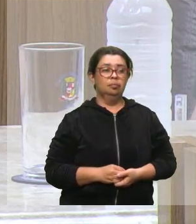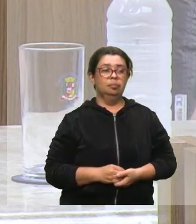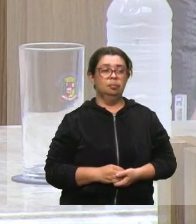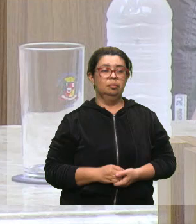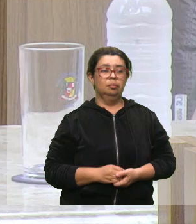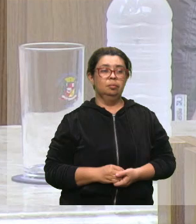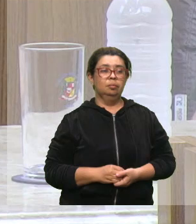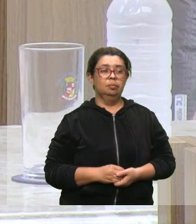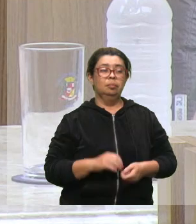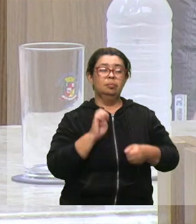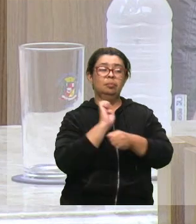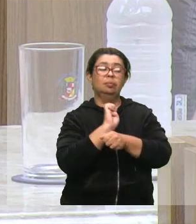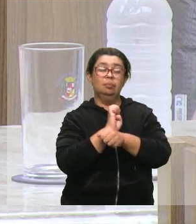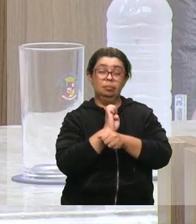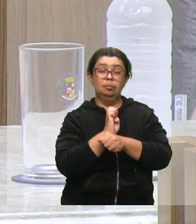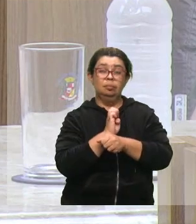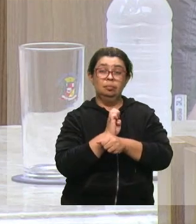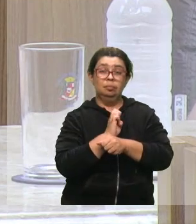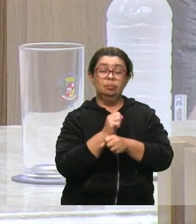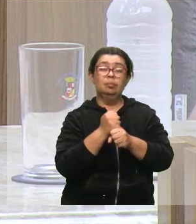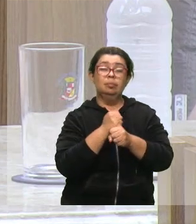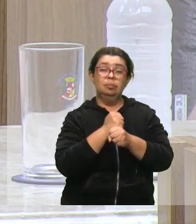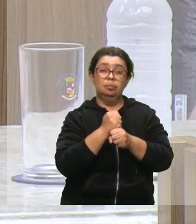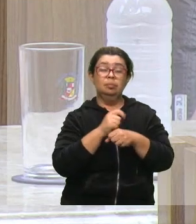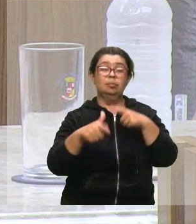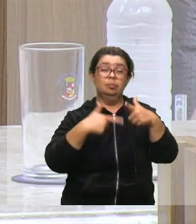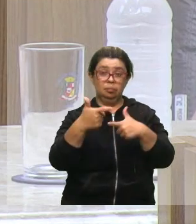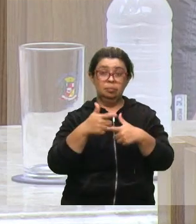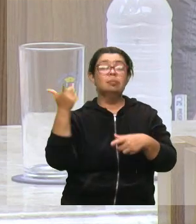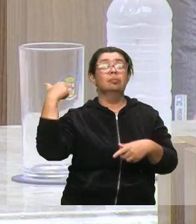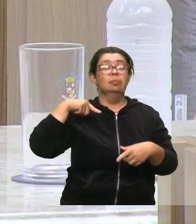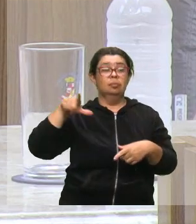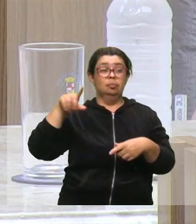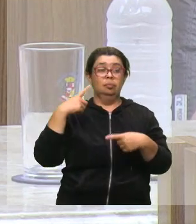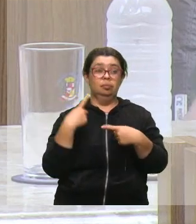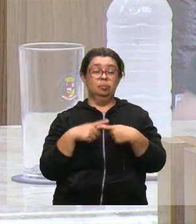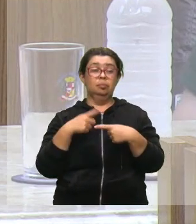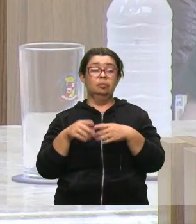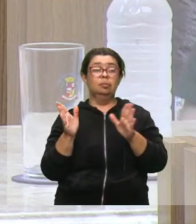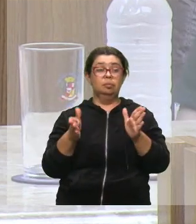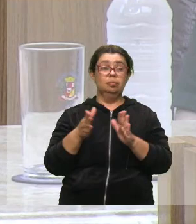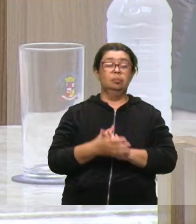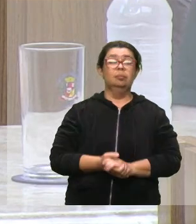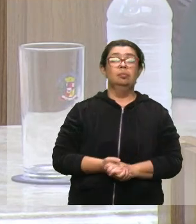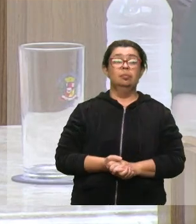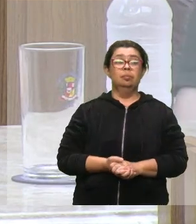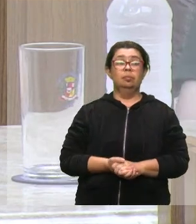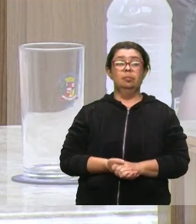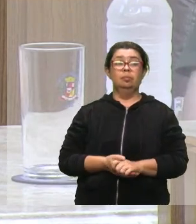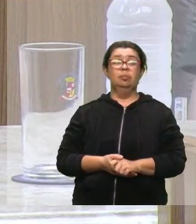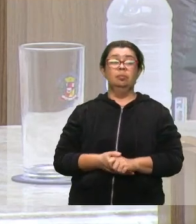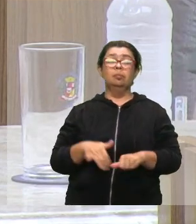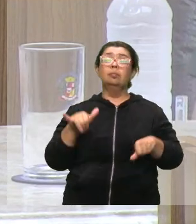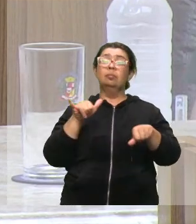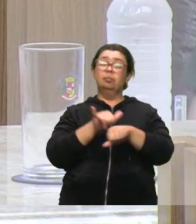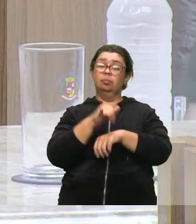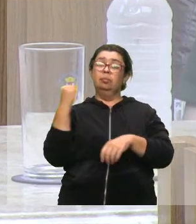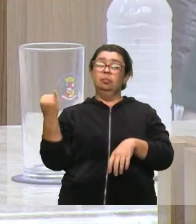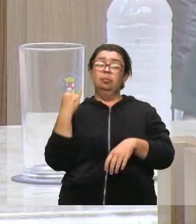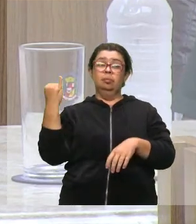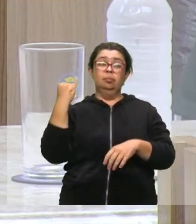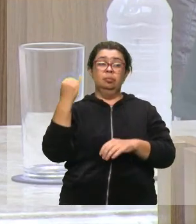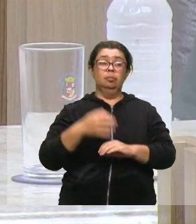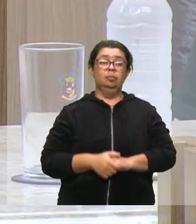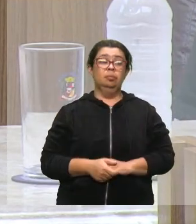espero que o ano que vem também se consiga, porque, da forma que está aqui, vai faltar principalmente uma